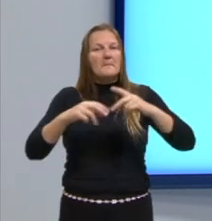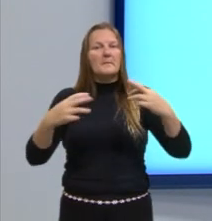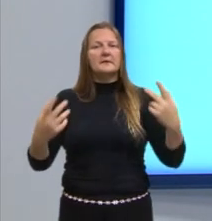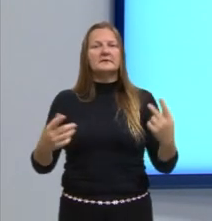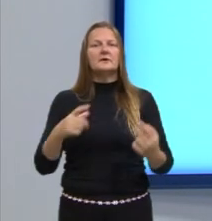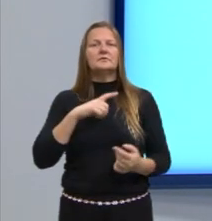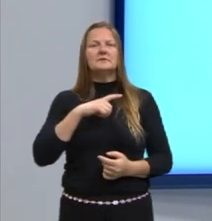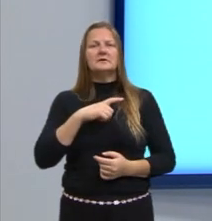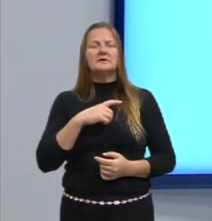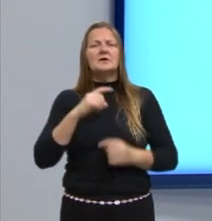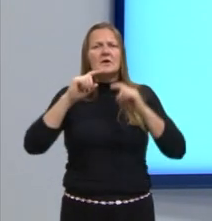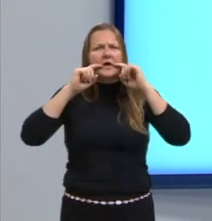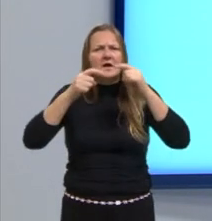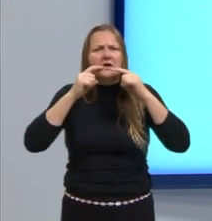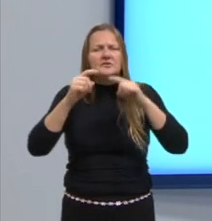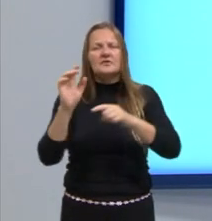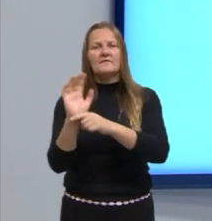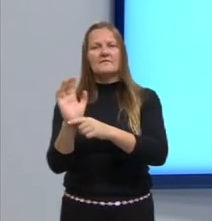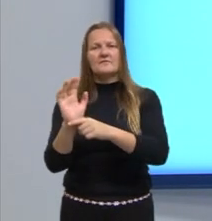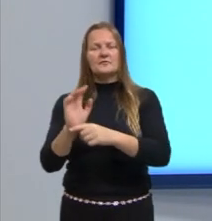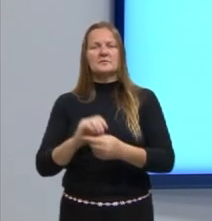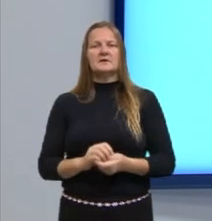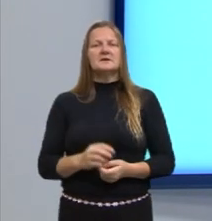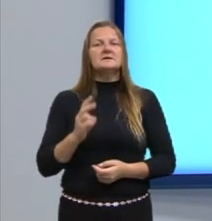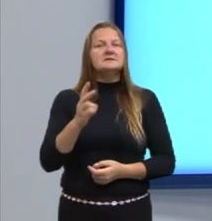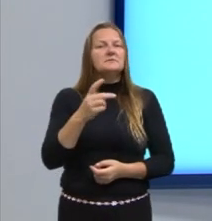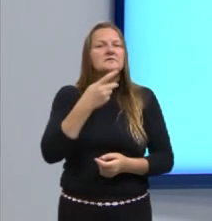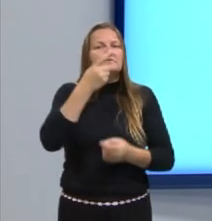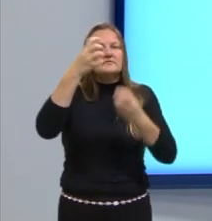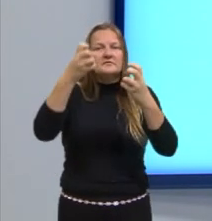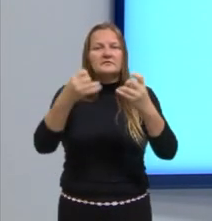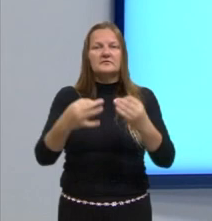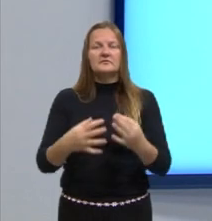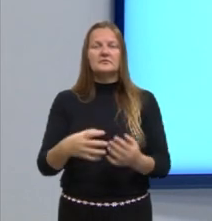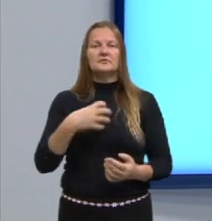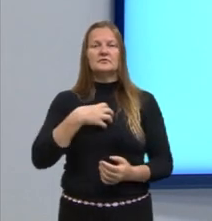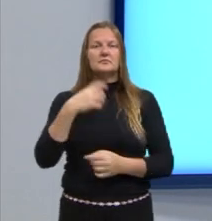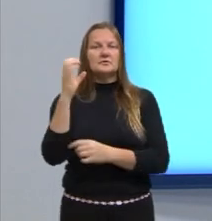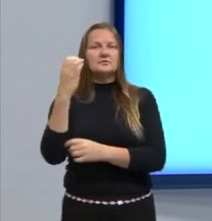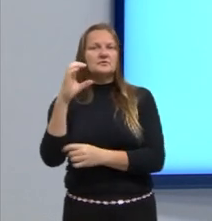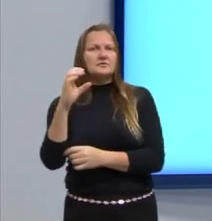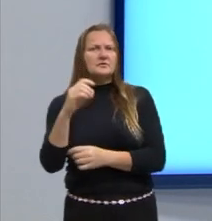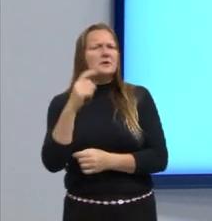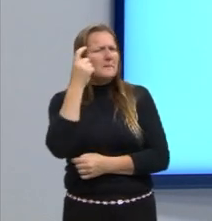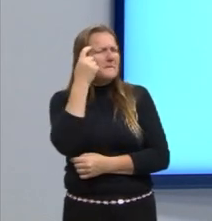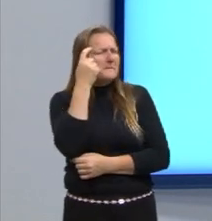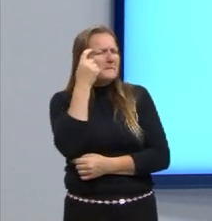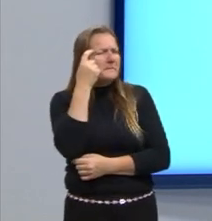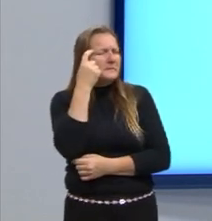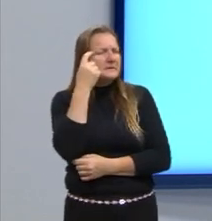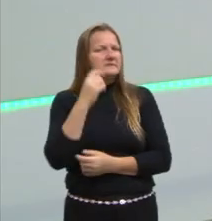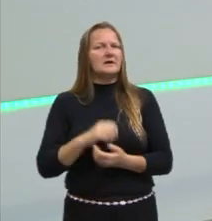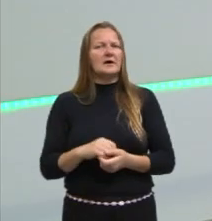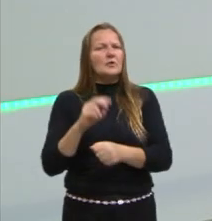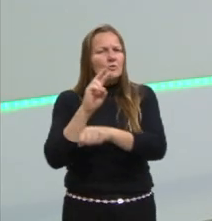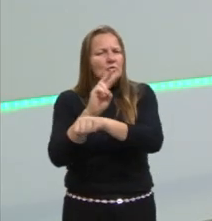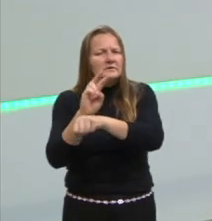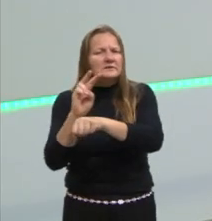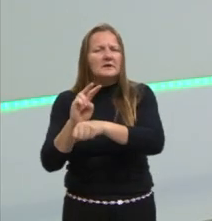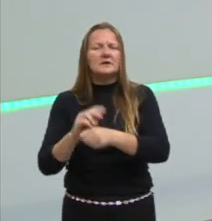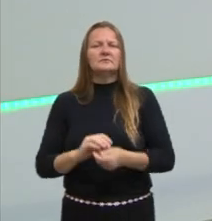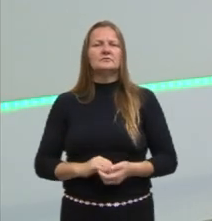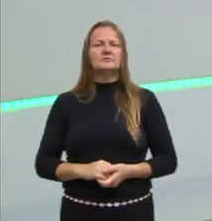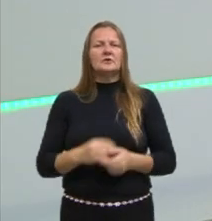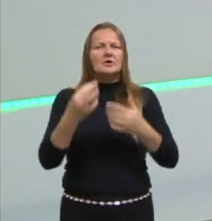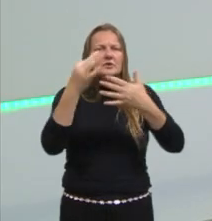tem uma certa crítica o filme né Sempre eu falo para vocês em filme científicos a gente tem que ter um certo cuidado né E também